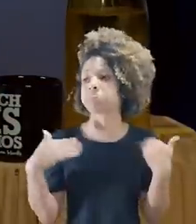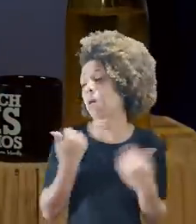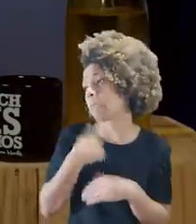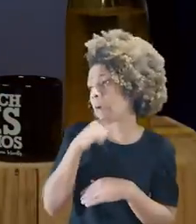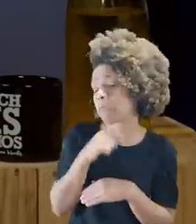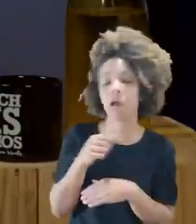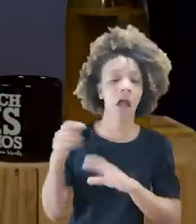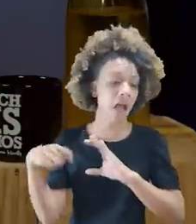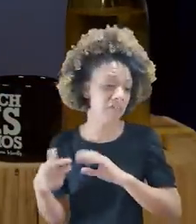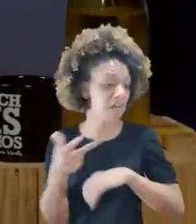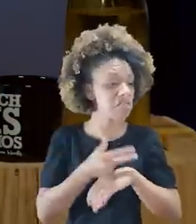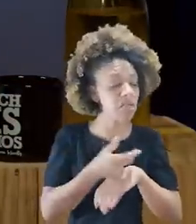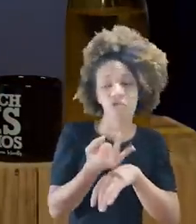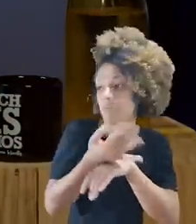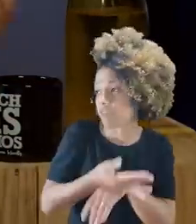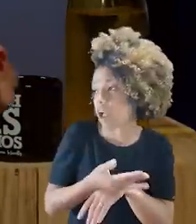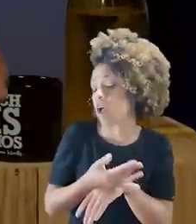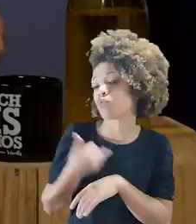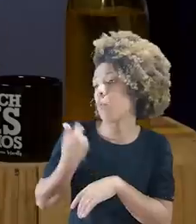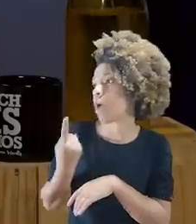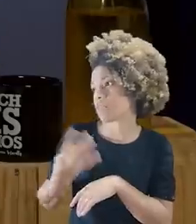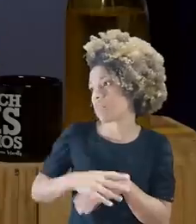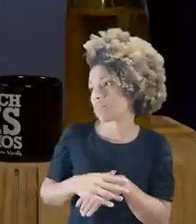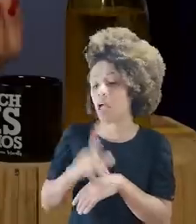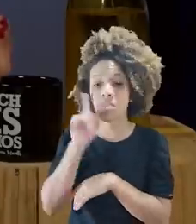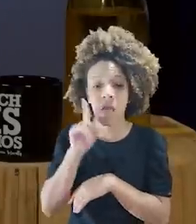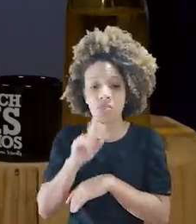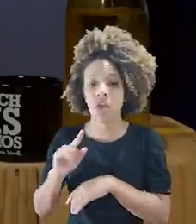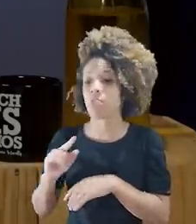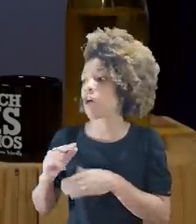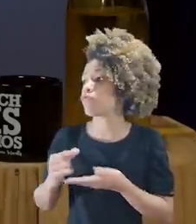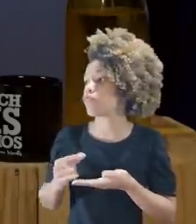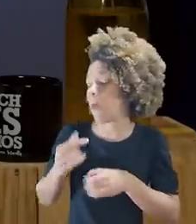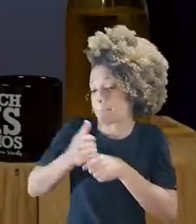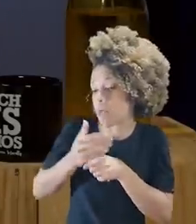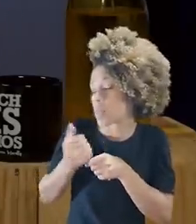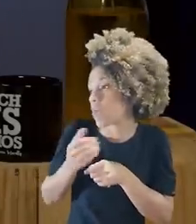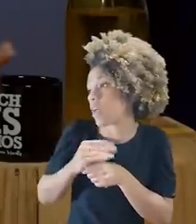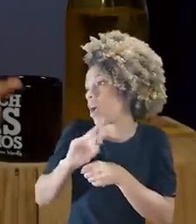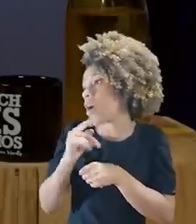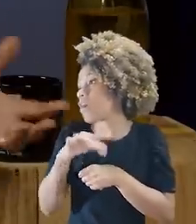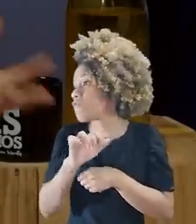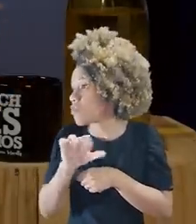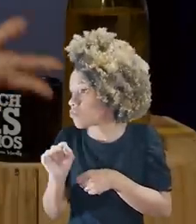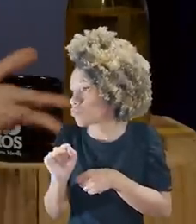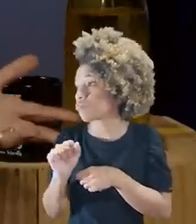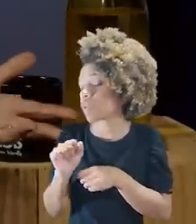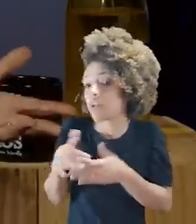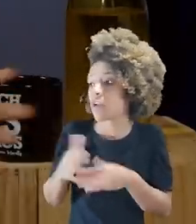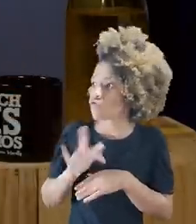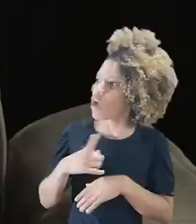mãe fazendo teste aqui gravando comercial de madrugada com 14 anos fui paraos Estados Unidos gravar o comercial da Ruffles então eu já tinha uma vida muito